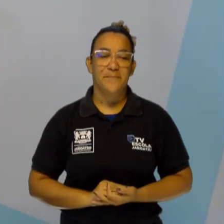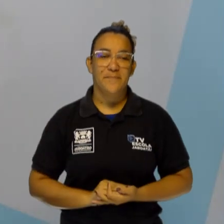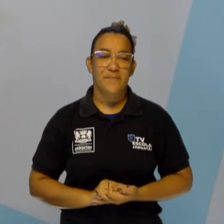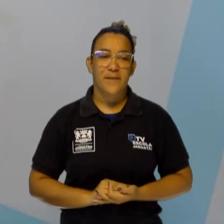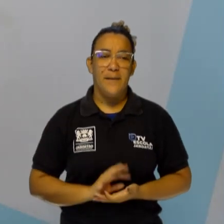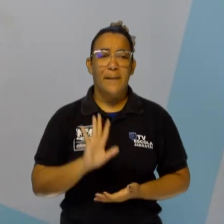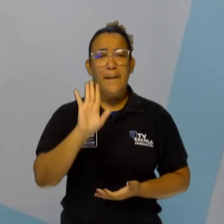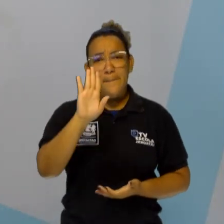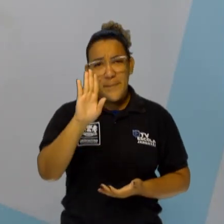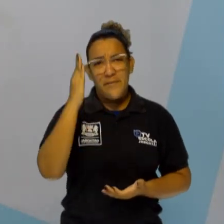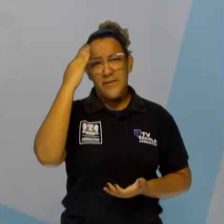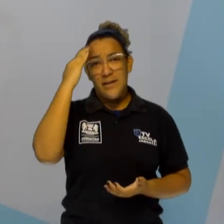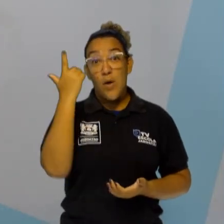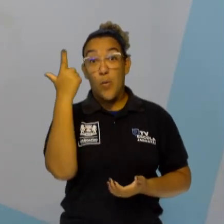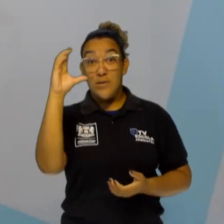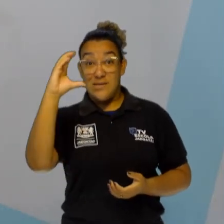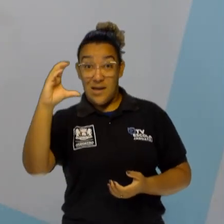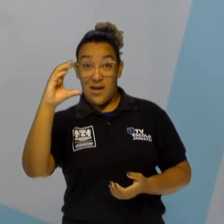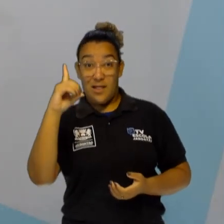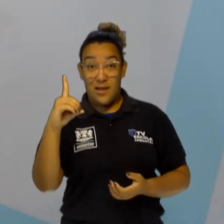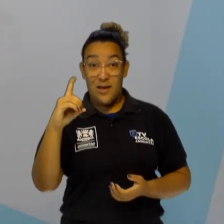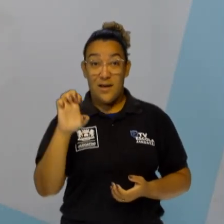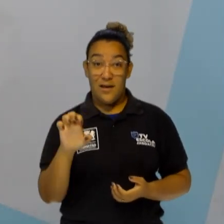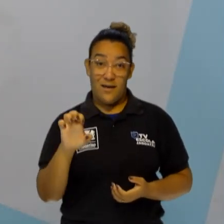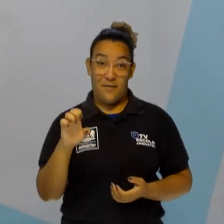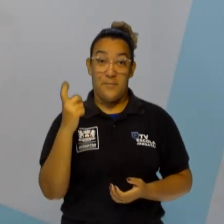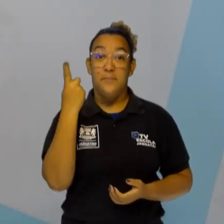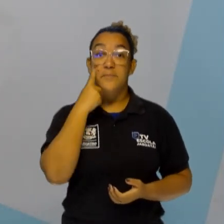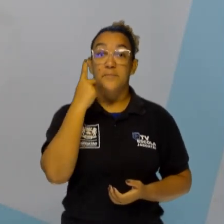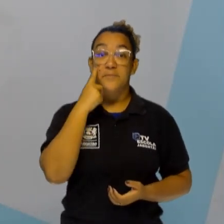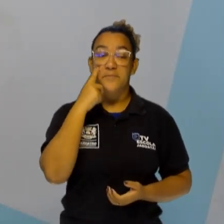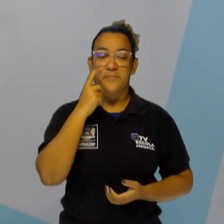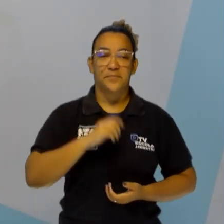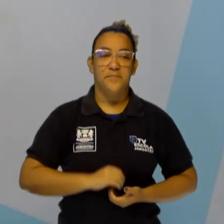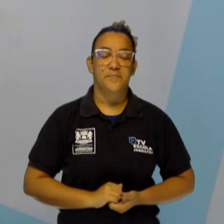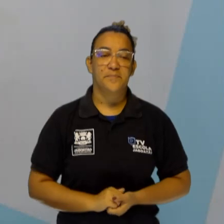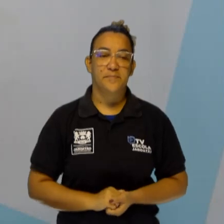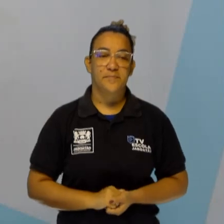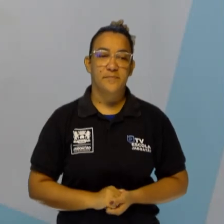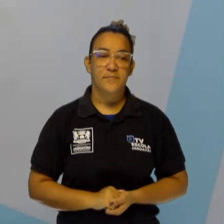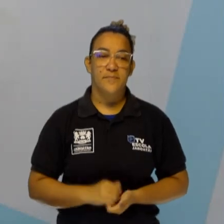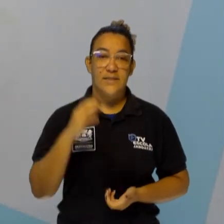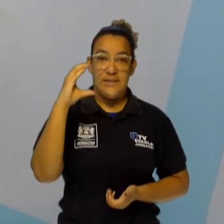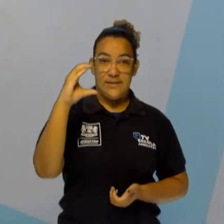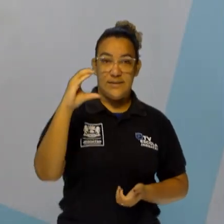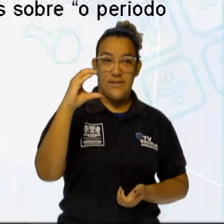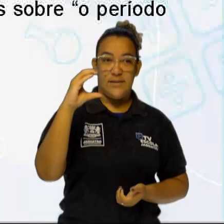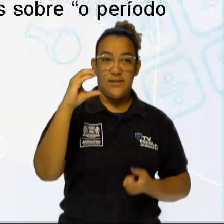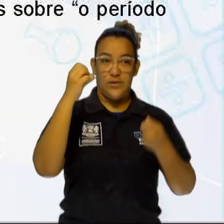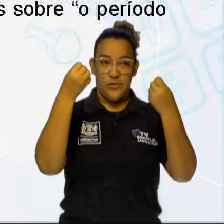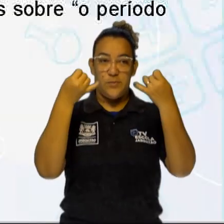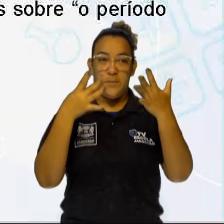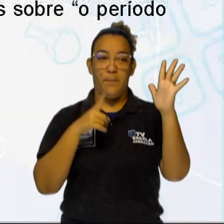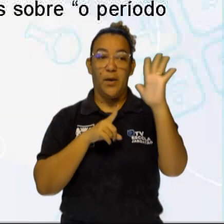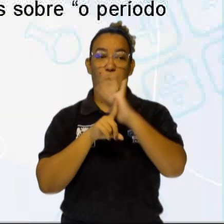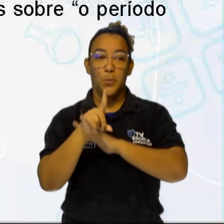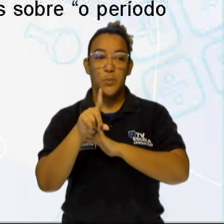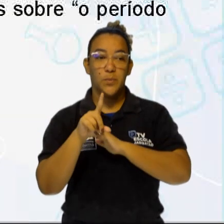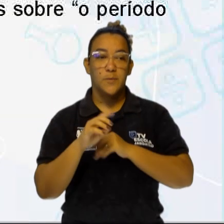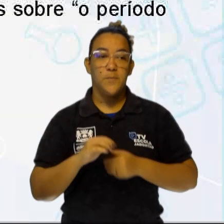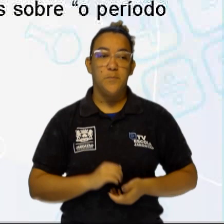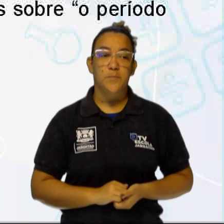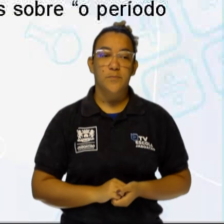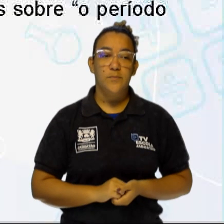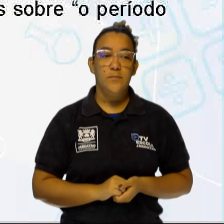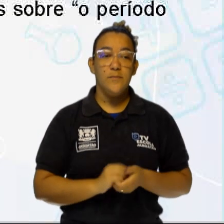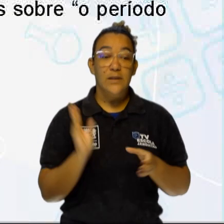não seriam a C, a D ou a E. Confirmando aí o item B, vamos ver lá agora C, D e E, por que não são a resposta. Acompanha comigo.